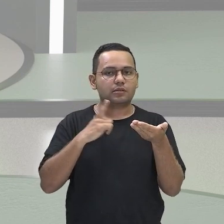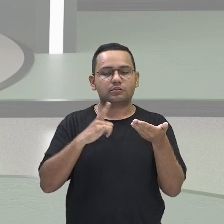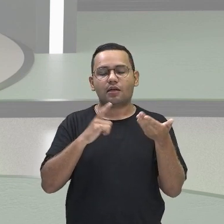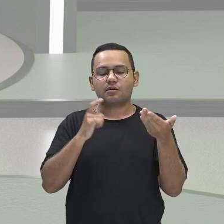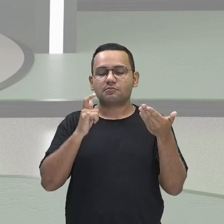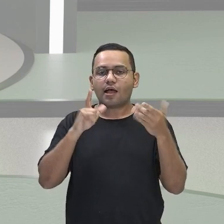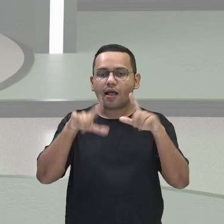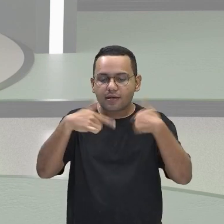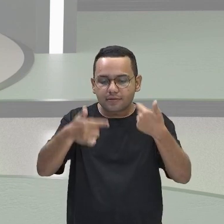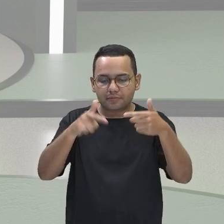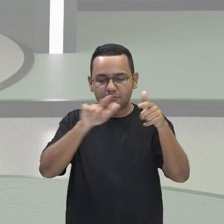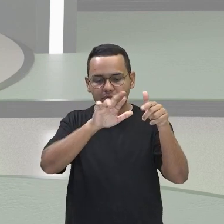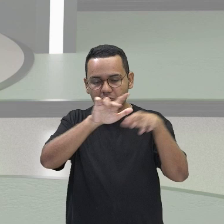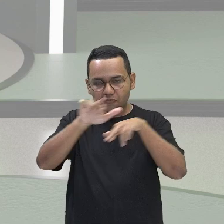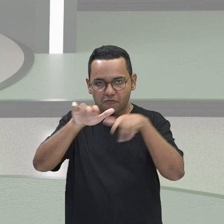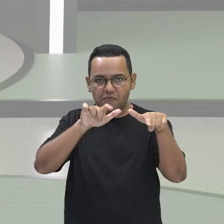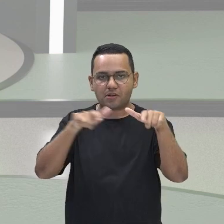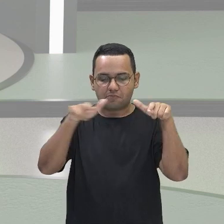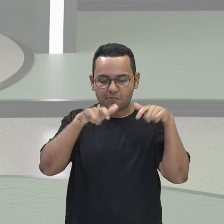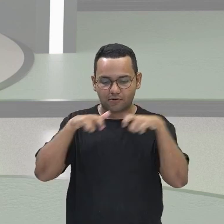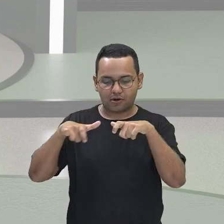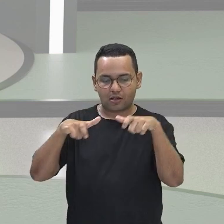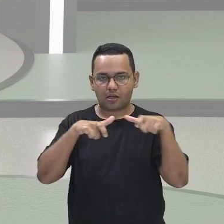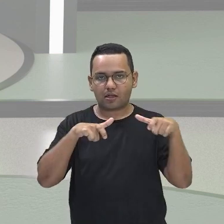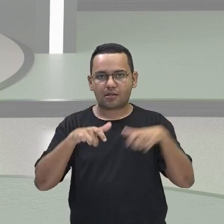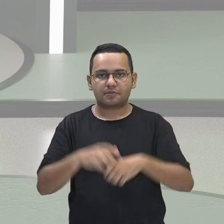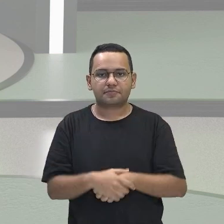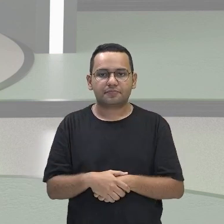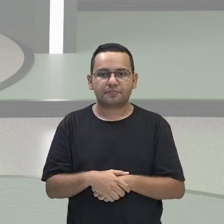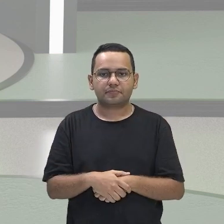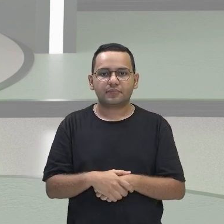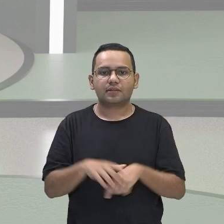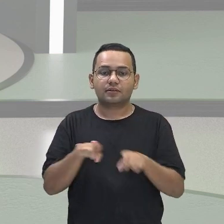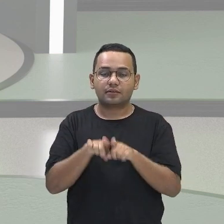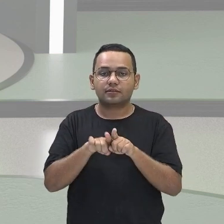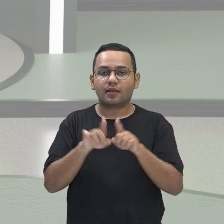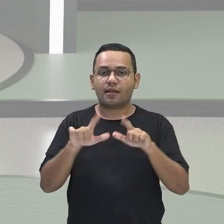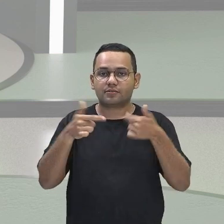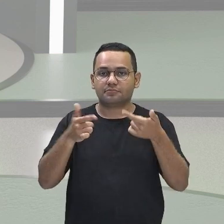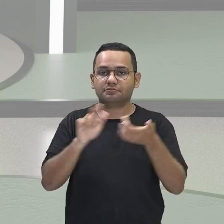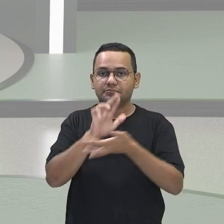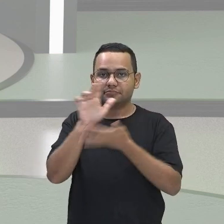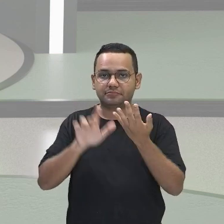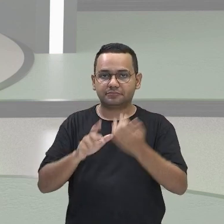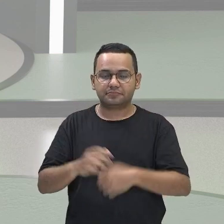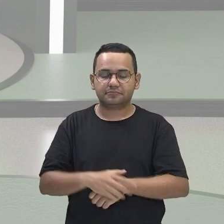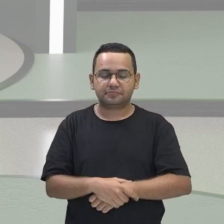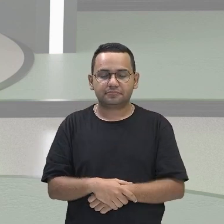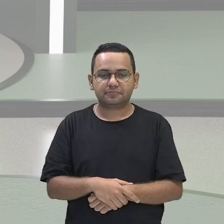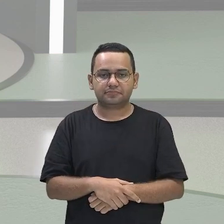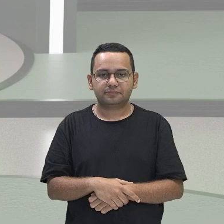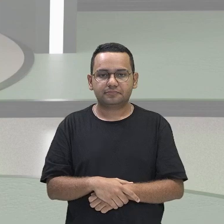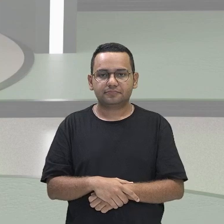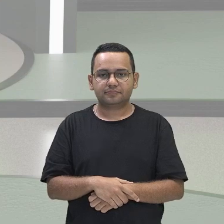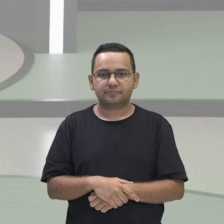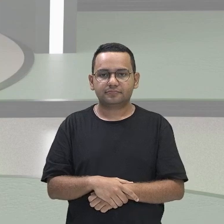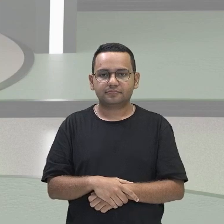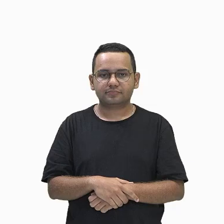do organismo e terá, claro, com isso, diferentes efeitos. Bom, o sistema